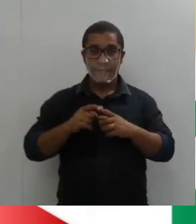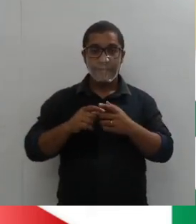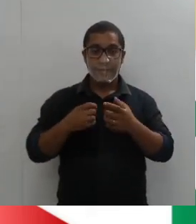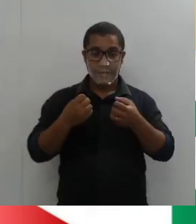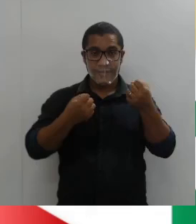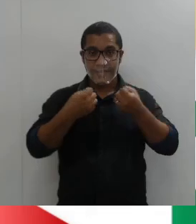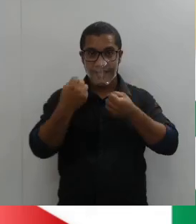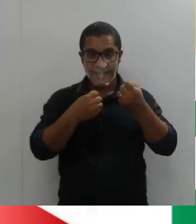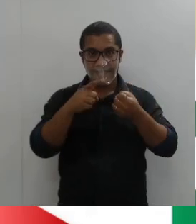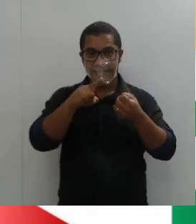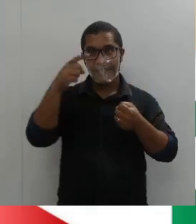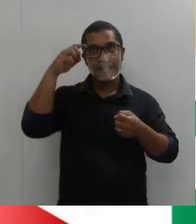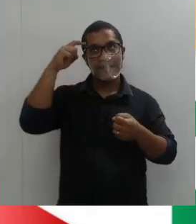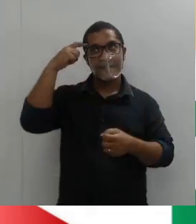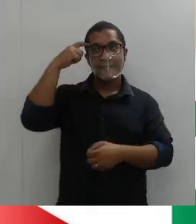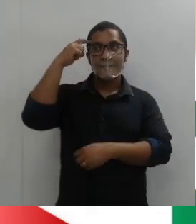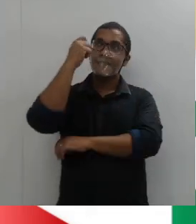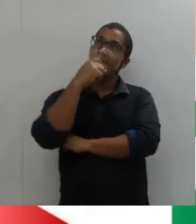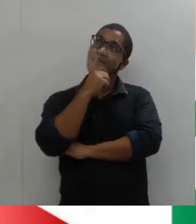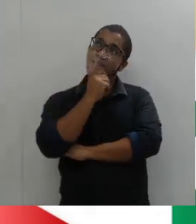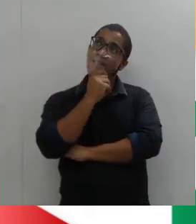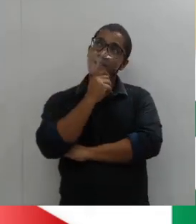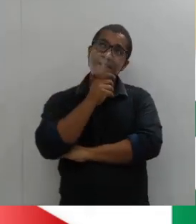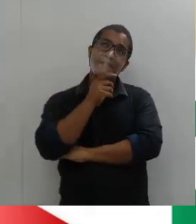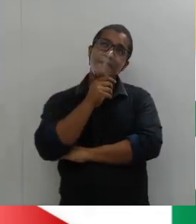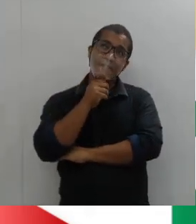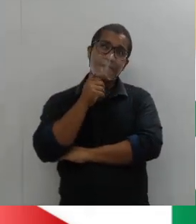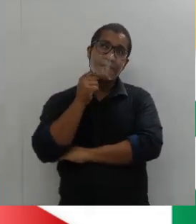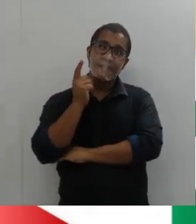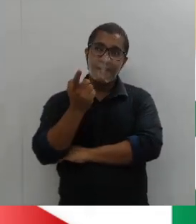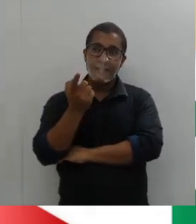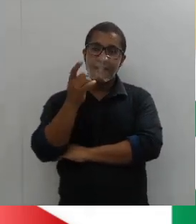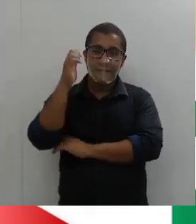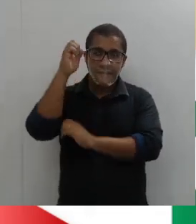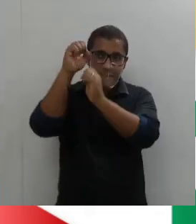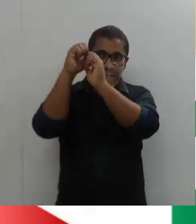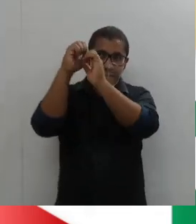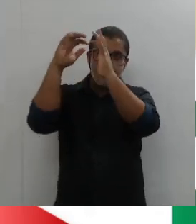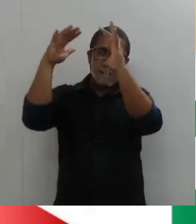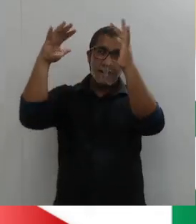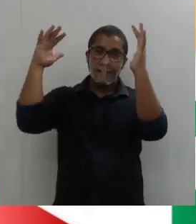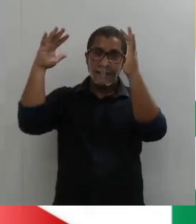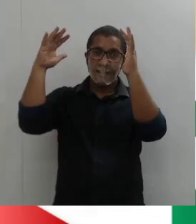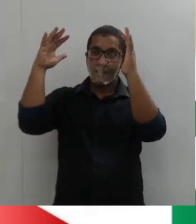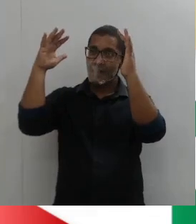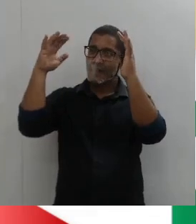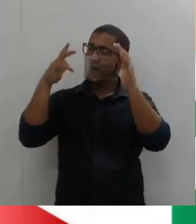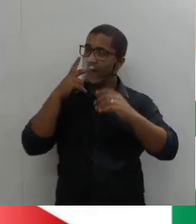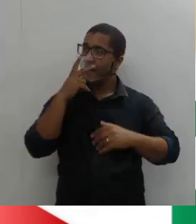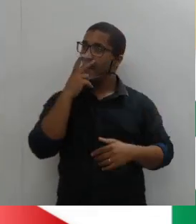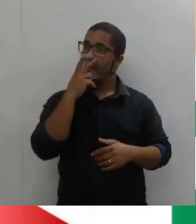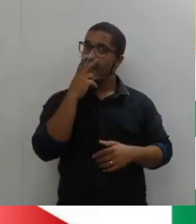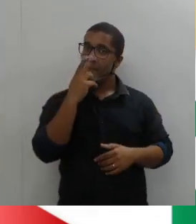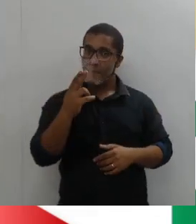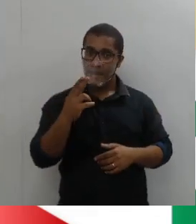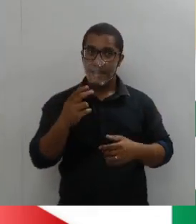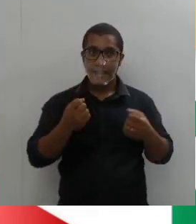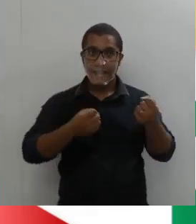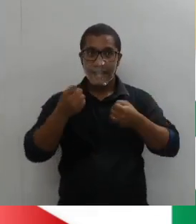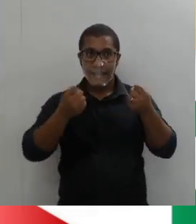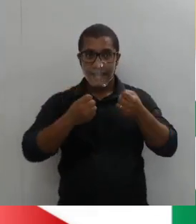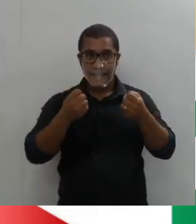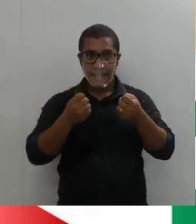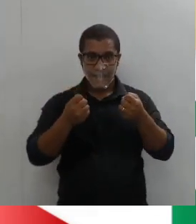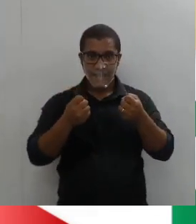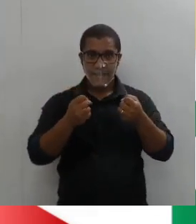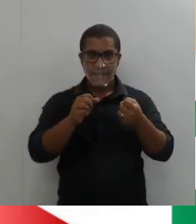vocês pensarem um pouquinho e colocarem a imaginação para fluir, eles parecem com um carro de Fórmula 1,